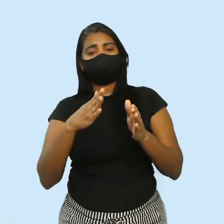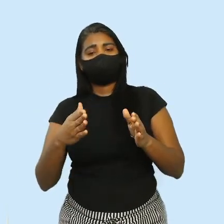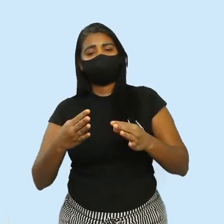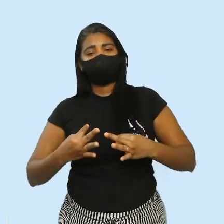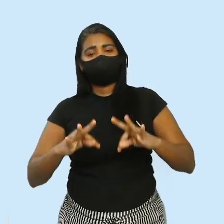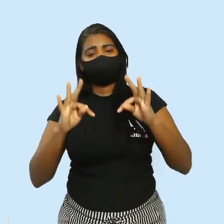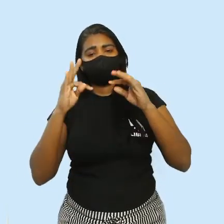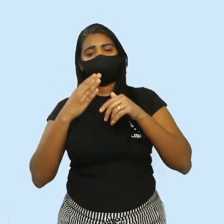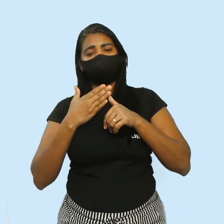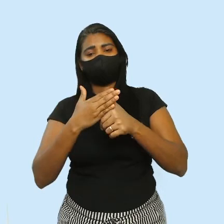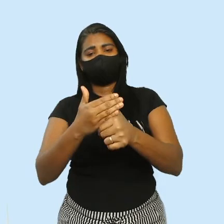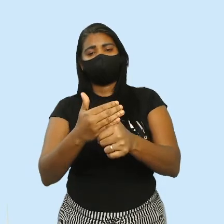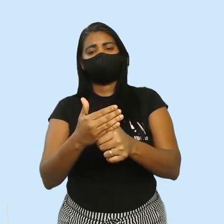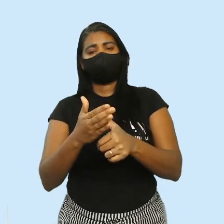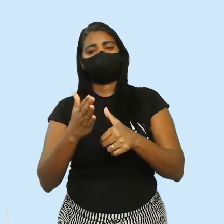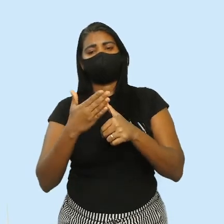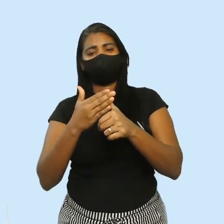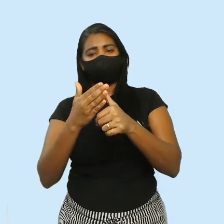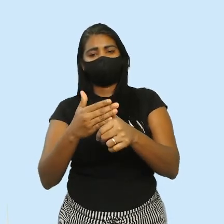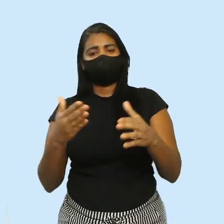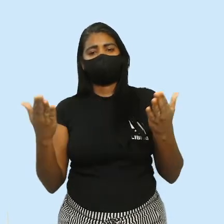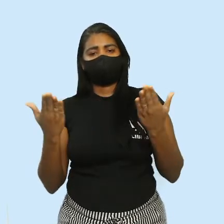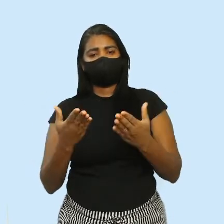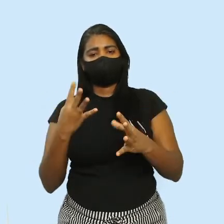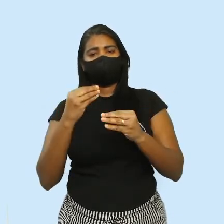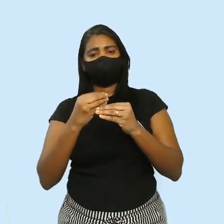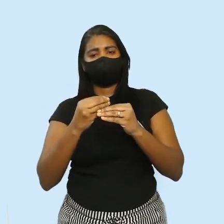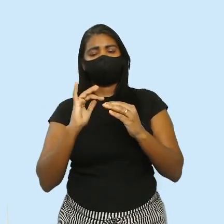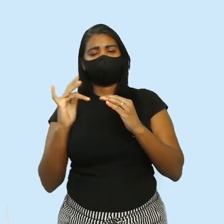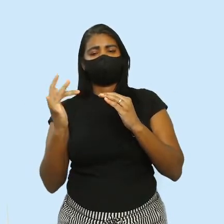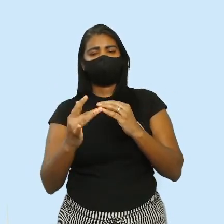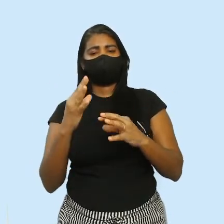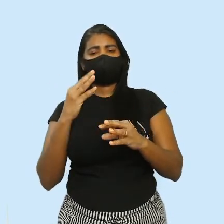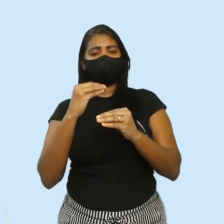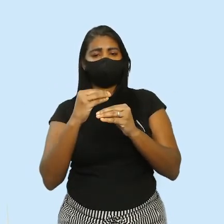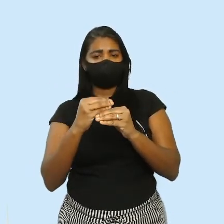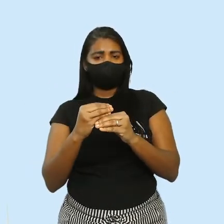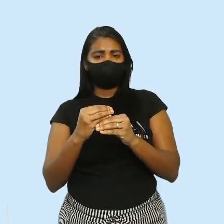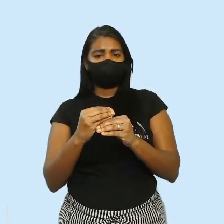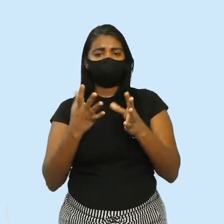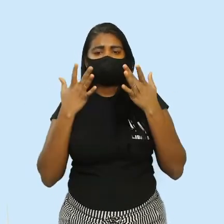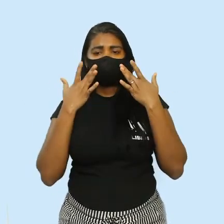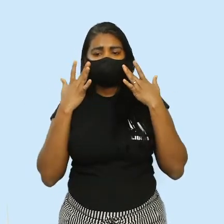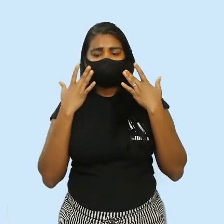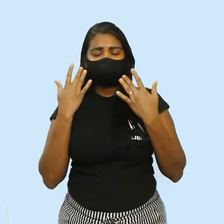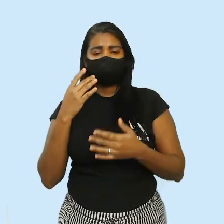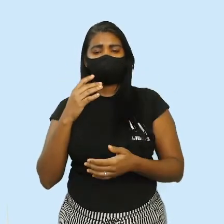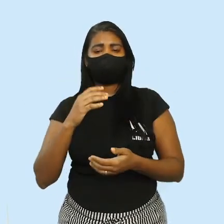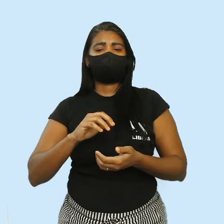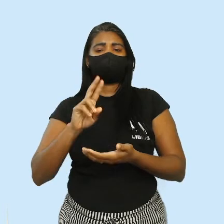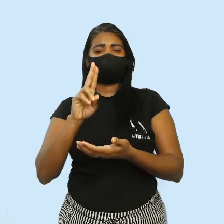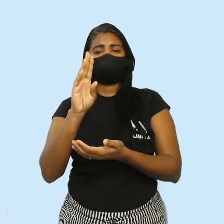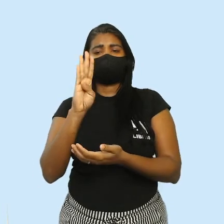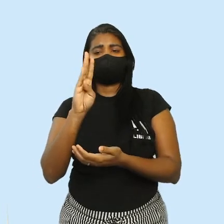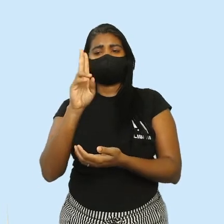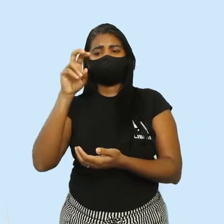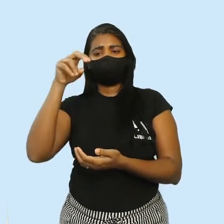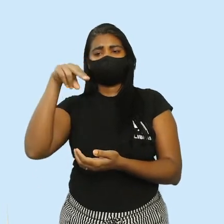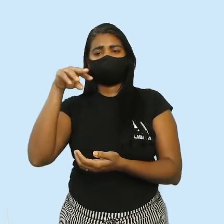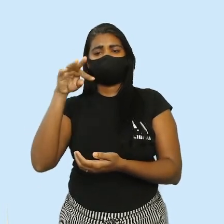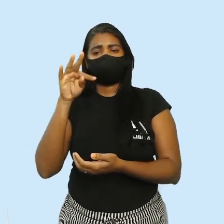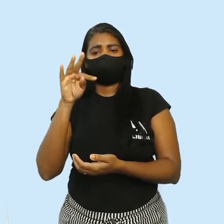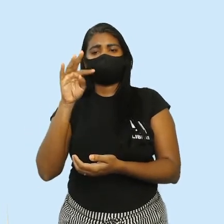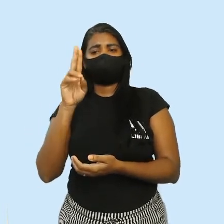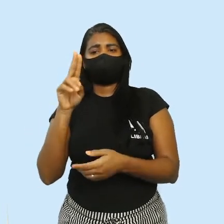digital prevê essa ferramenta aqui dentro da concepção do espetáculo em si. Então, o espetáculo Umbutu faz parte